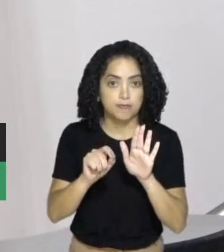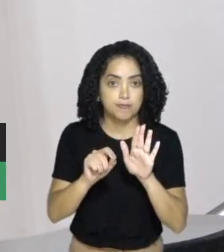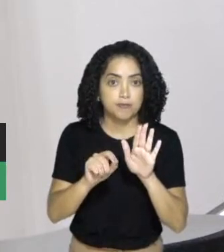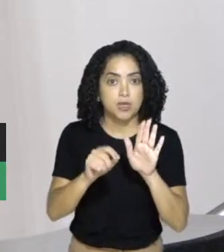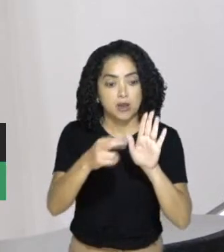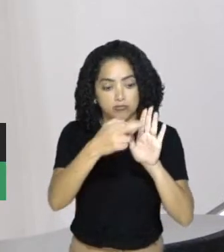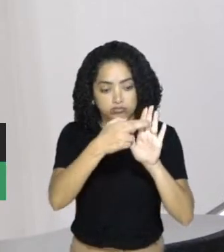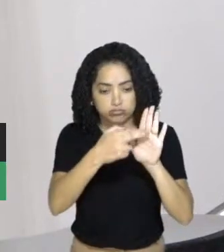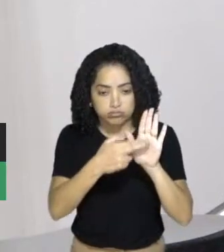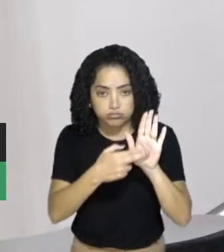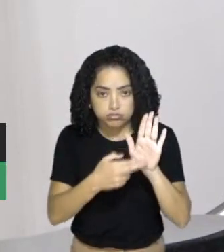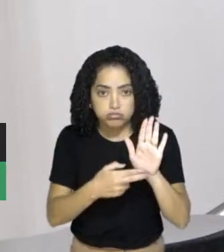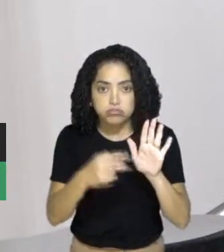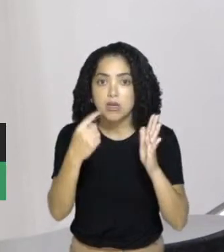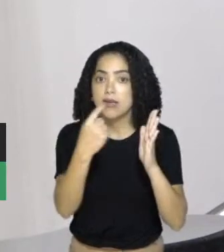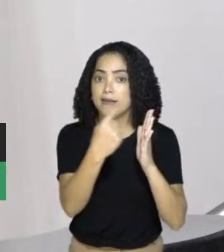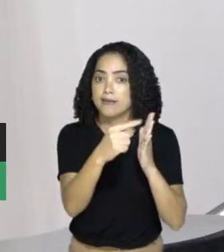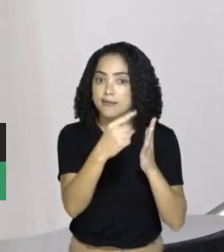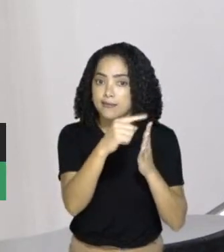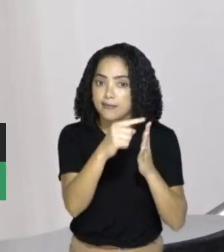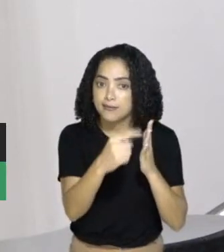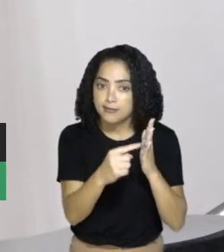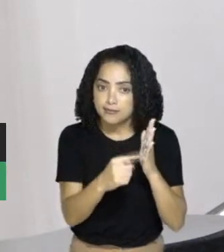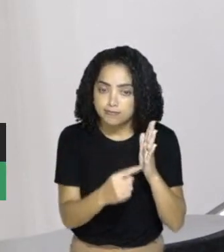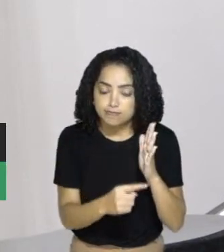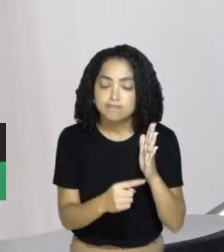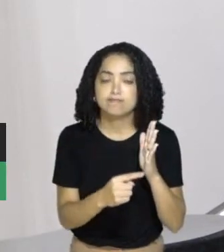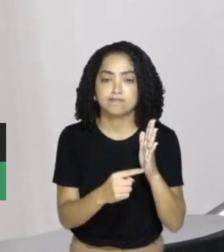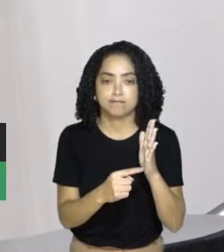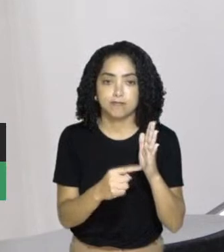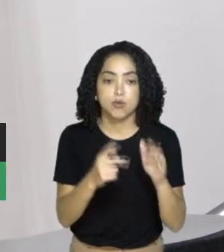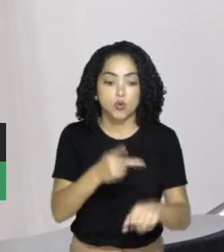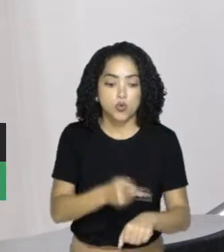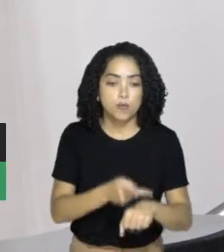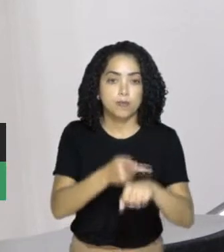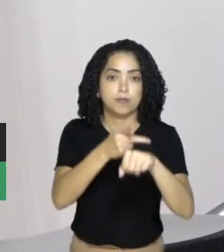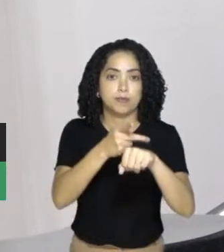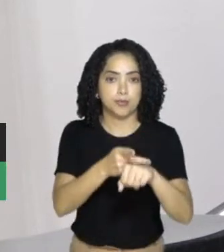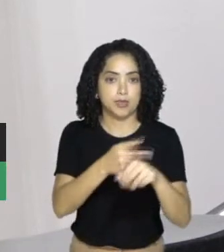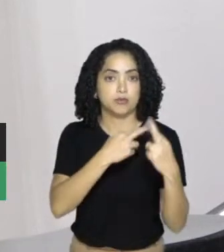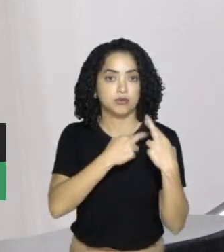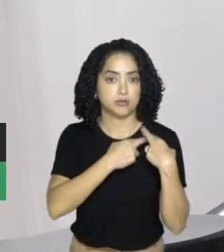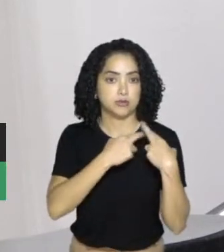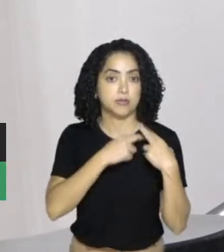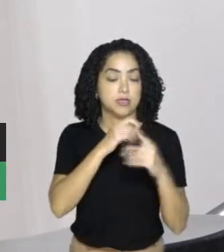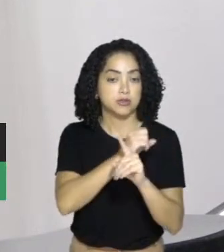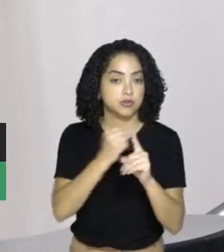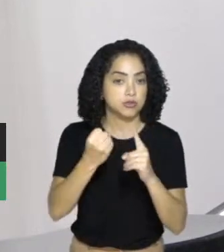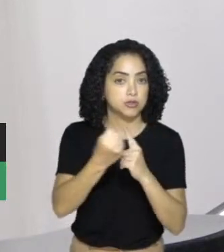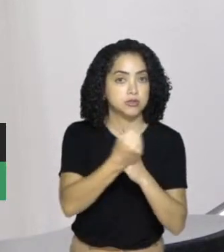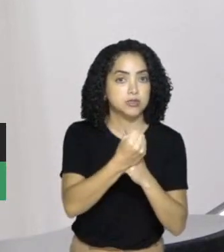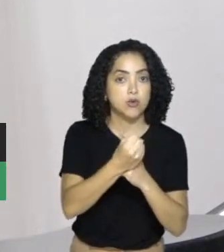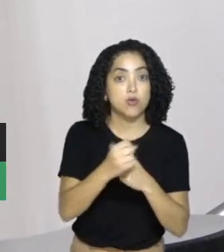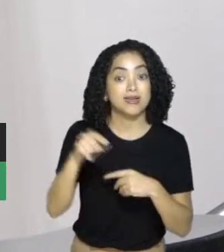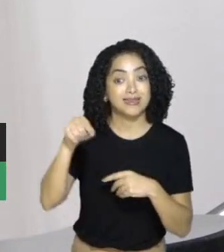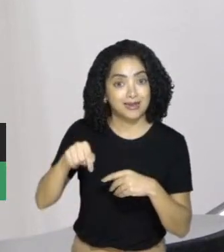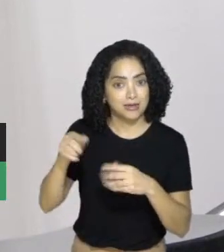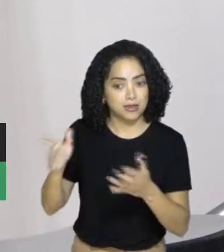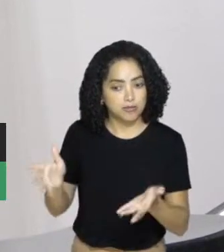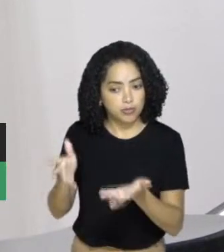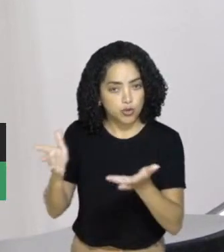também no prêmio de responsabilidade social que o nosso poder legislativo promove